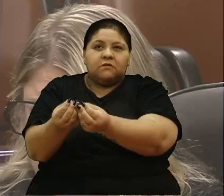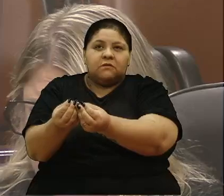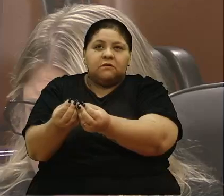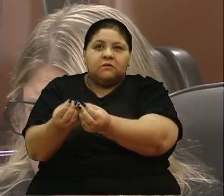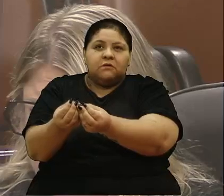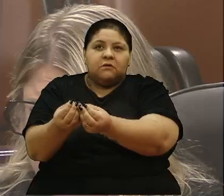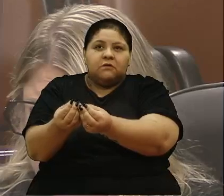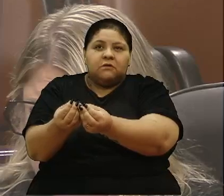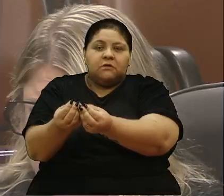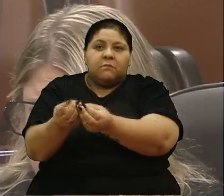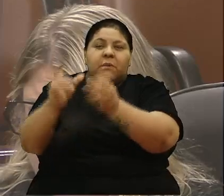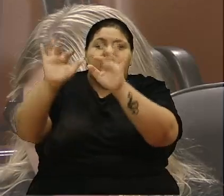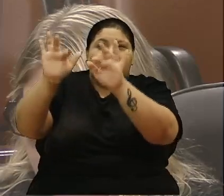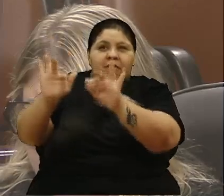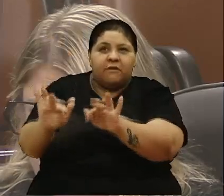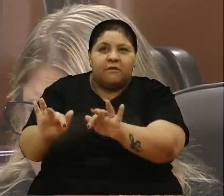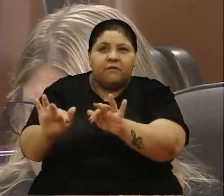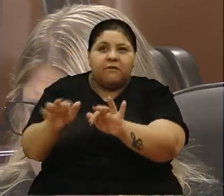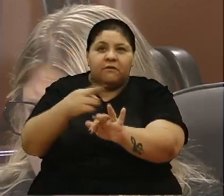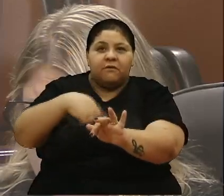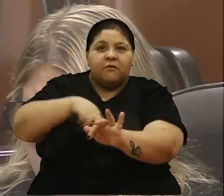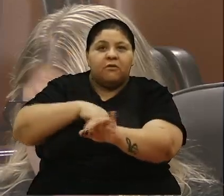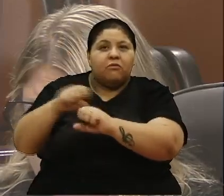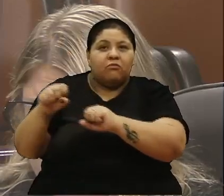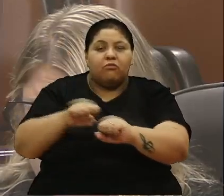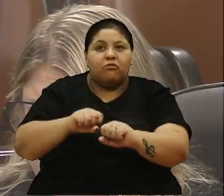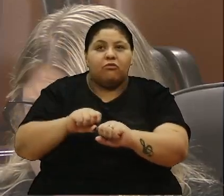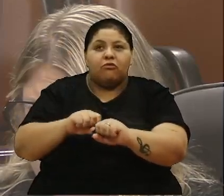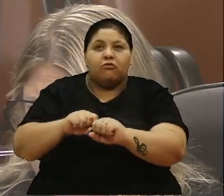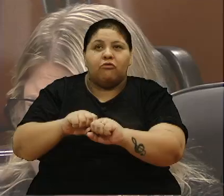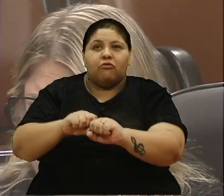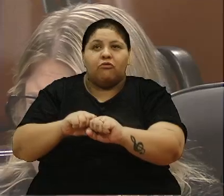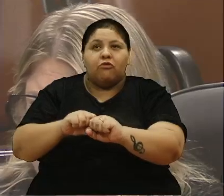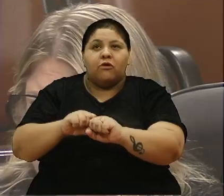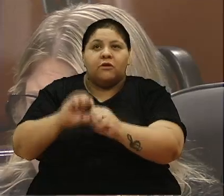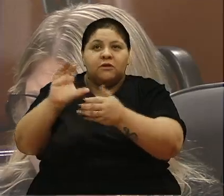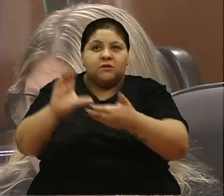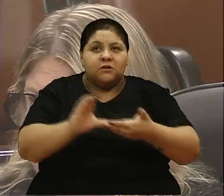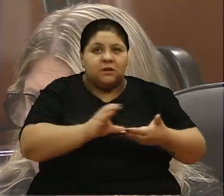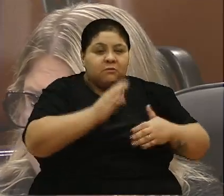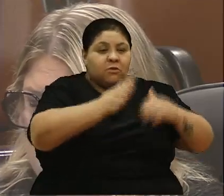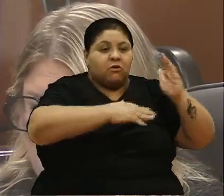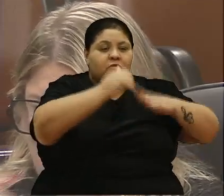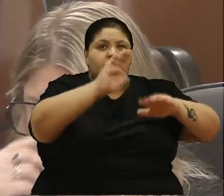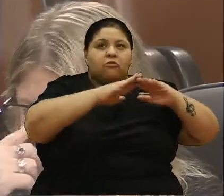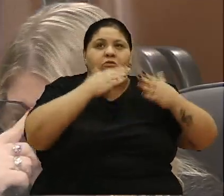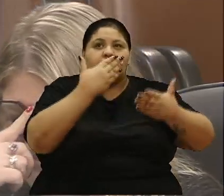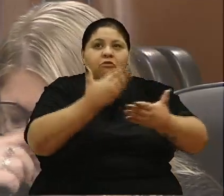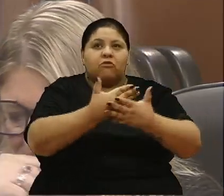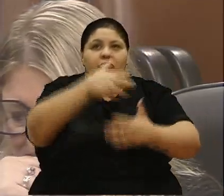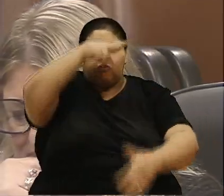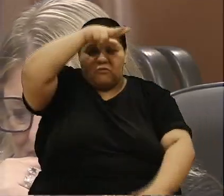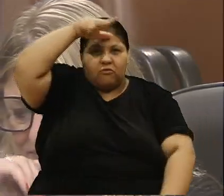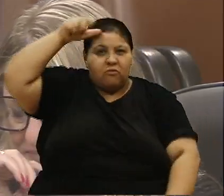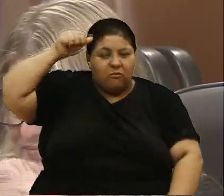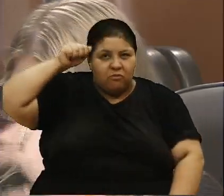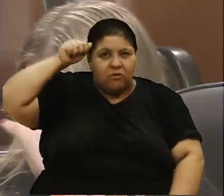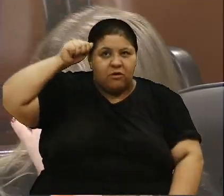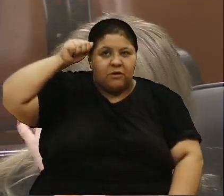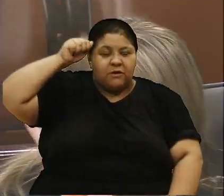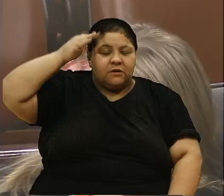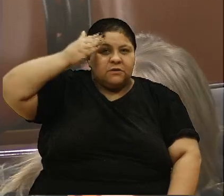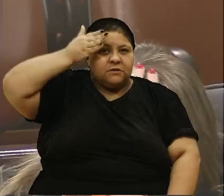para isenções de religiões que poderiam ser destinadas para a construção de escolas. O prefeito Alceu Barbosa Velho,